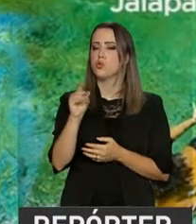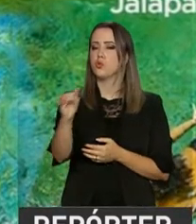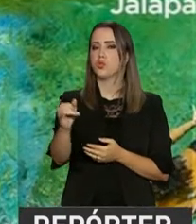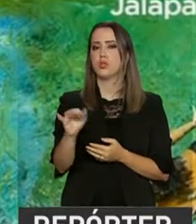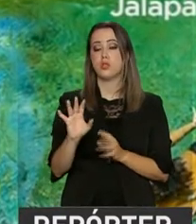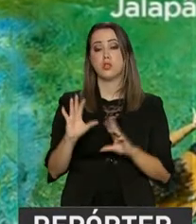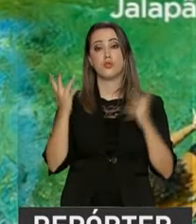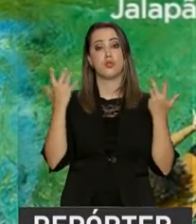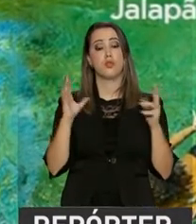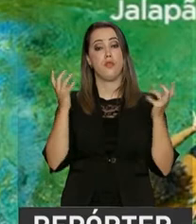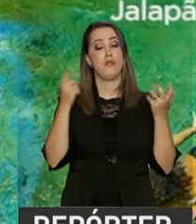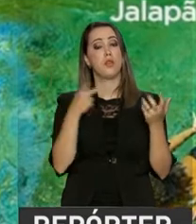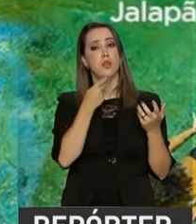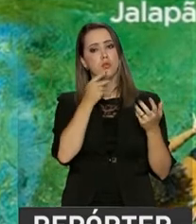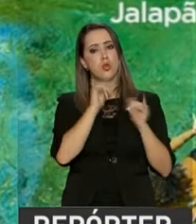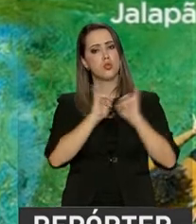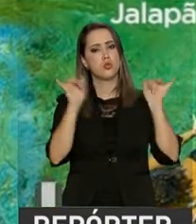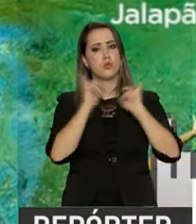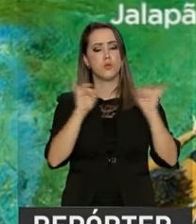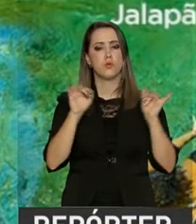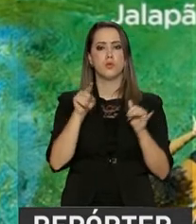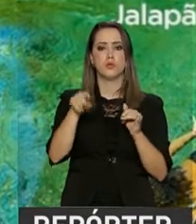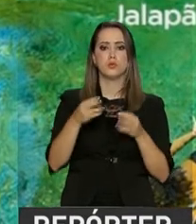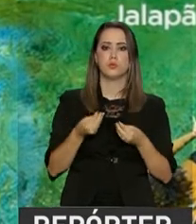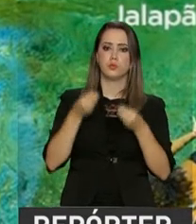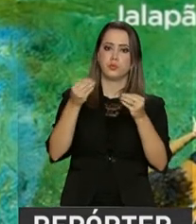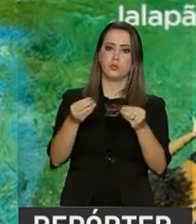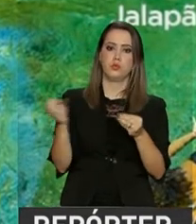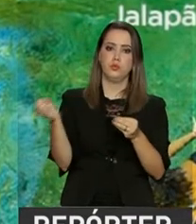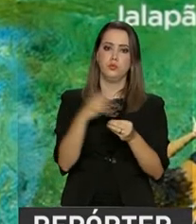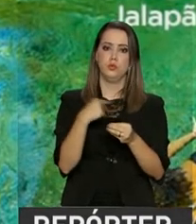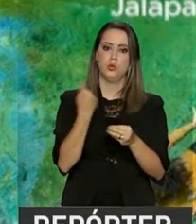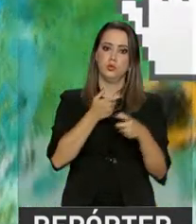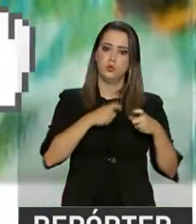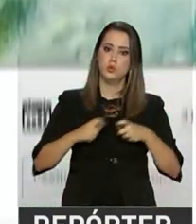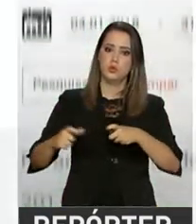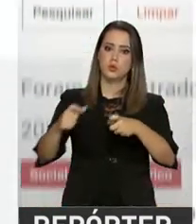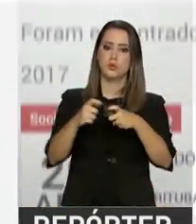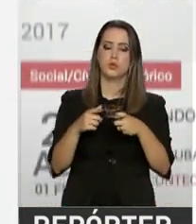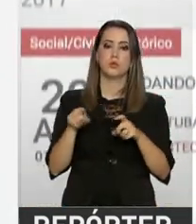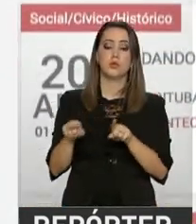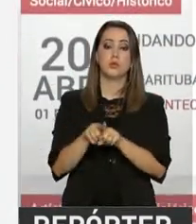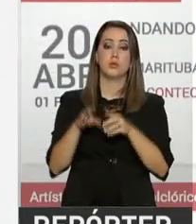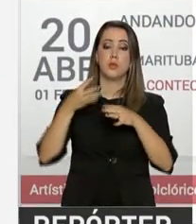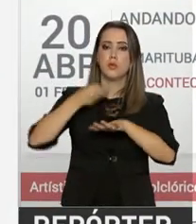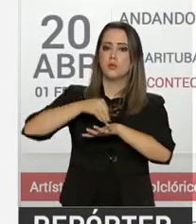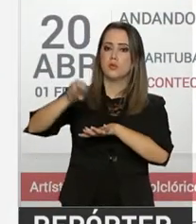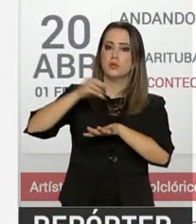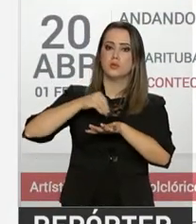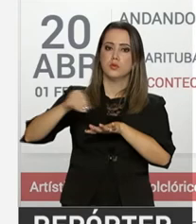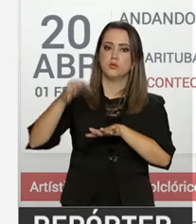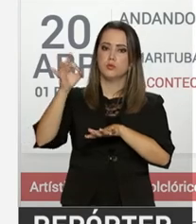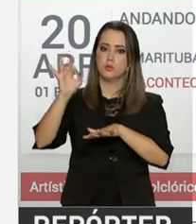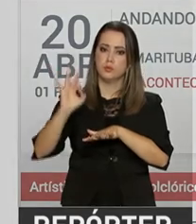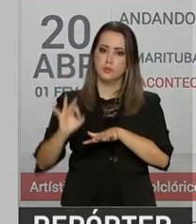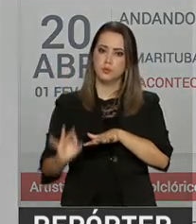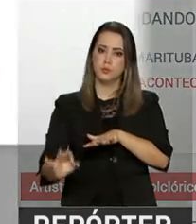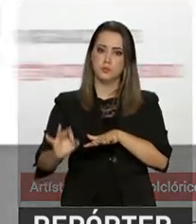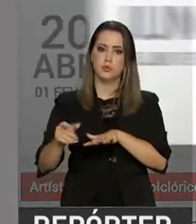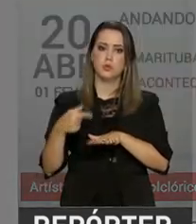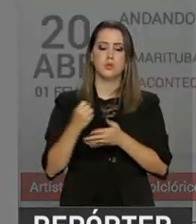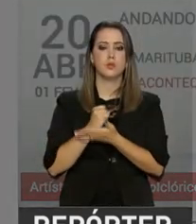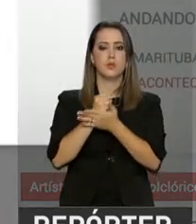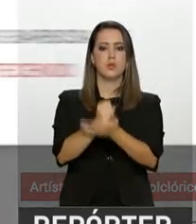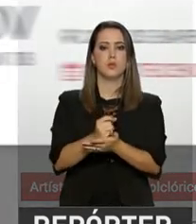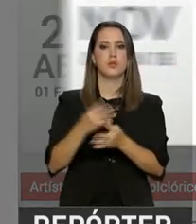os eventos turísticos e agregar valor à imagem dos nossos destinos, além de fornecer informações de qualidade sobre a